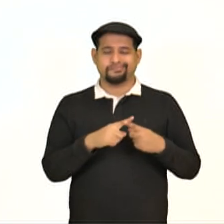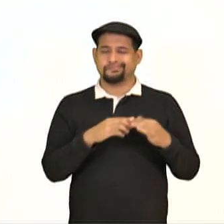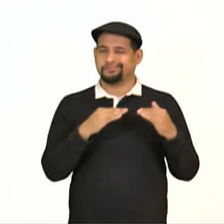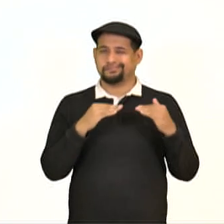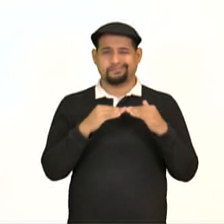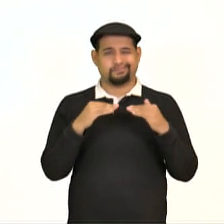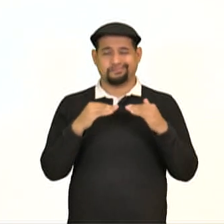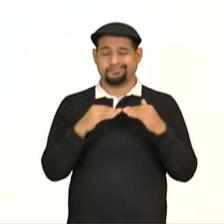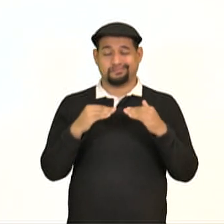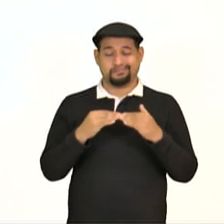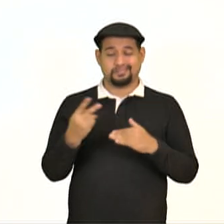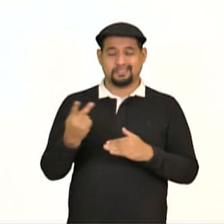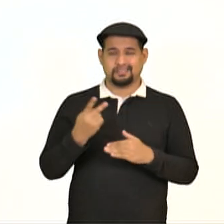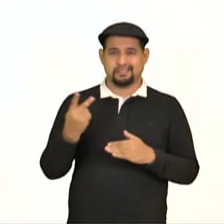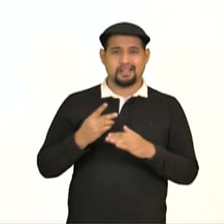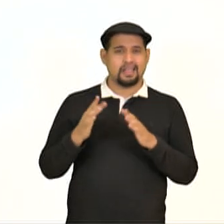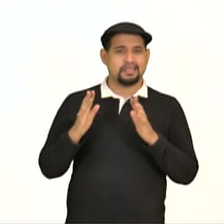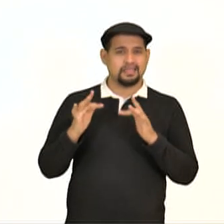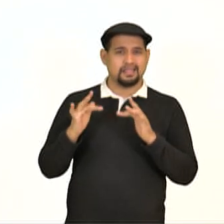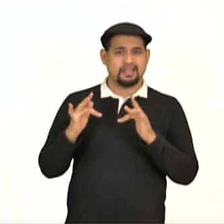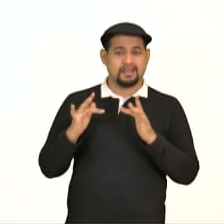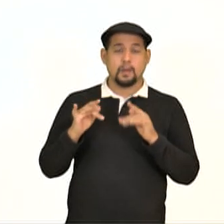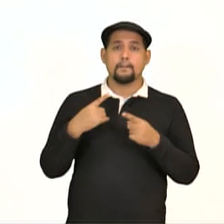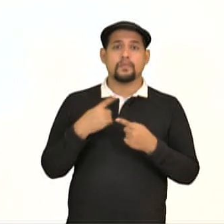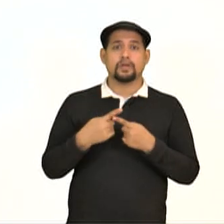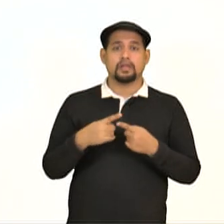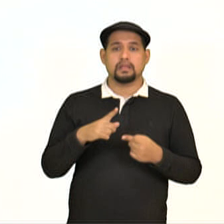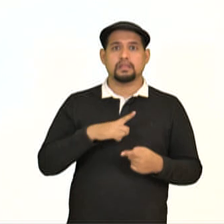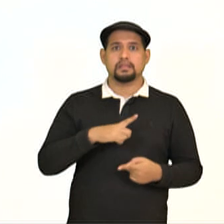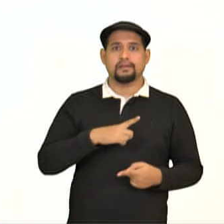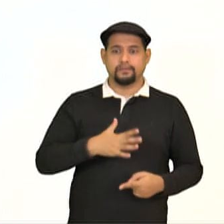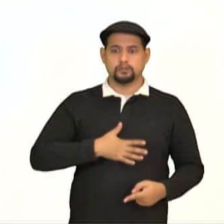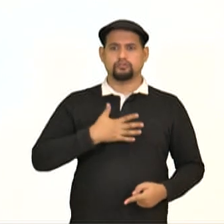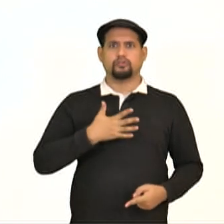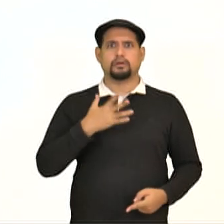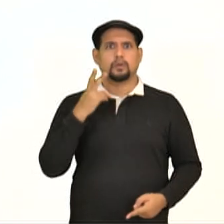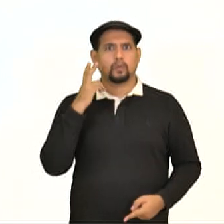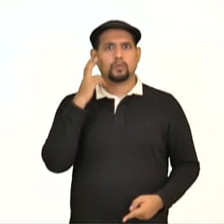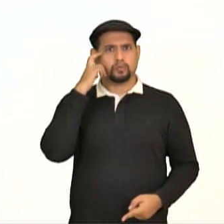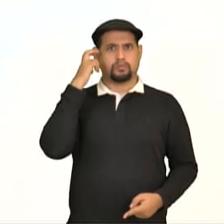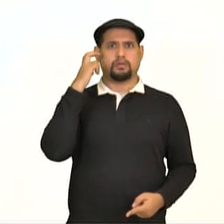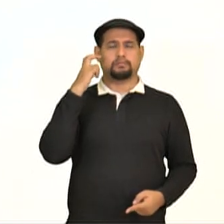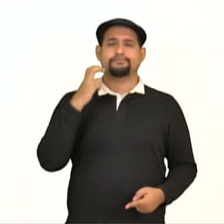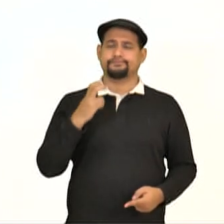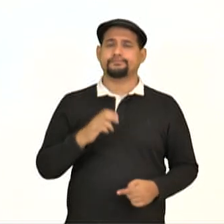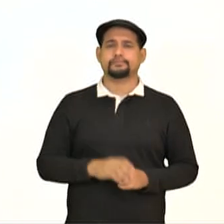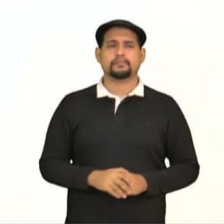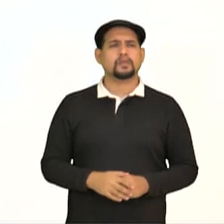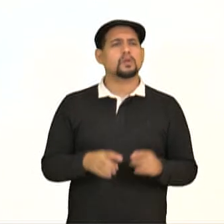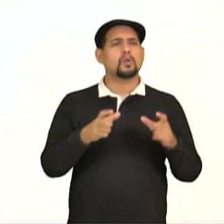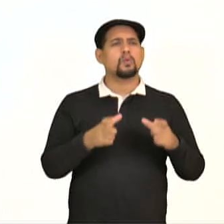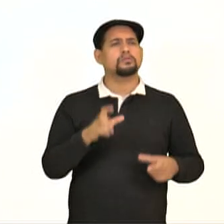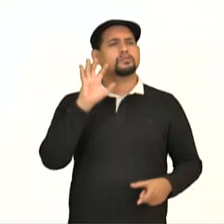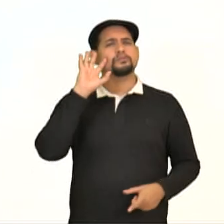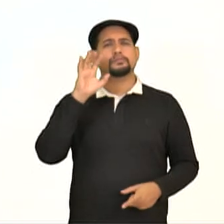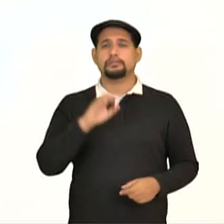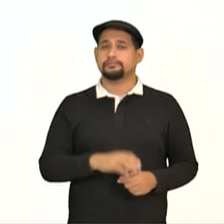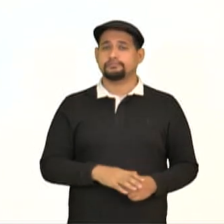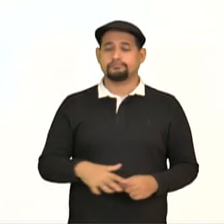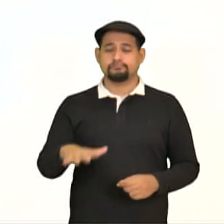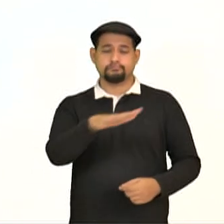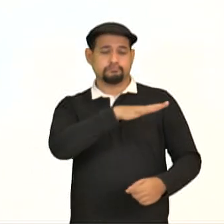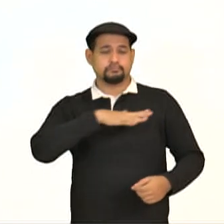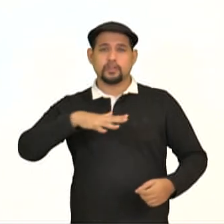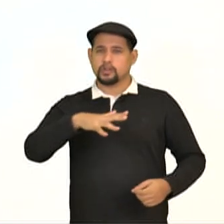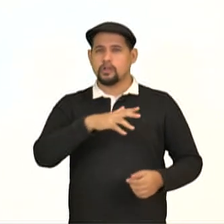casal de namorados, né? Essa questão do choque cultural, como já é anunciado no título. E onde os fatos acontecem em um estádio